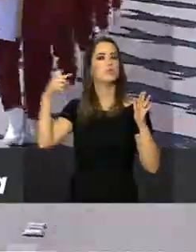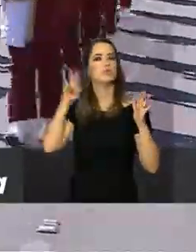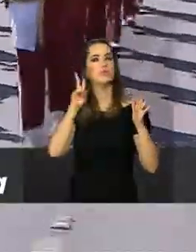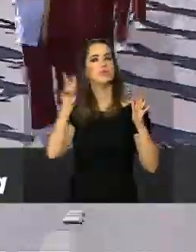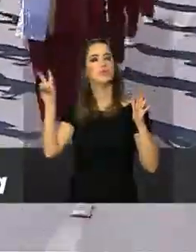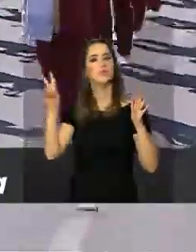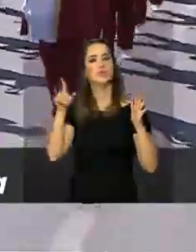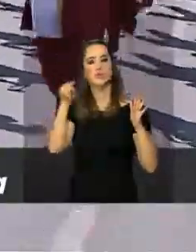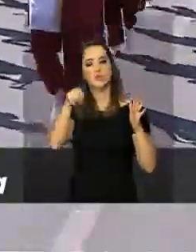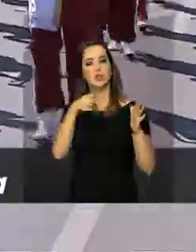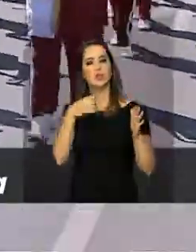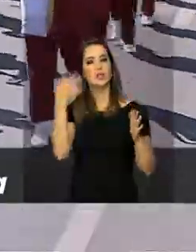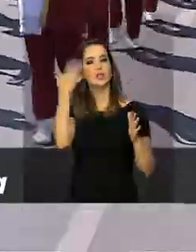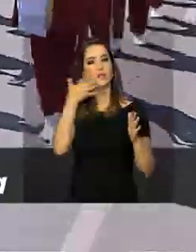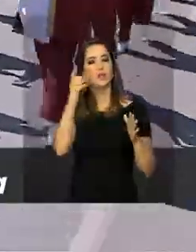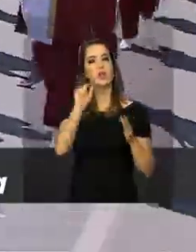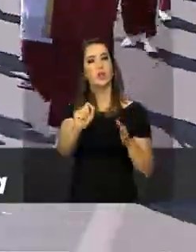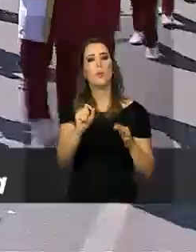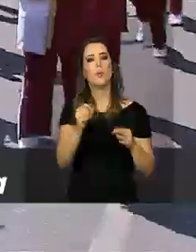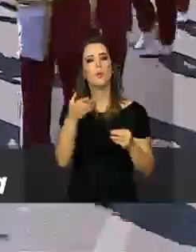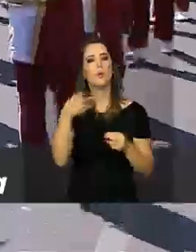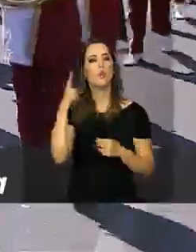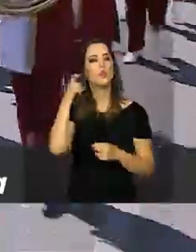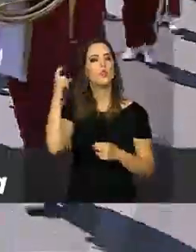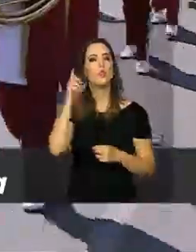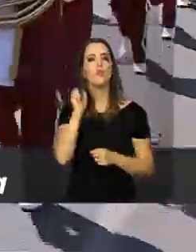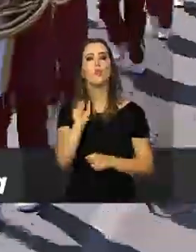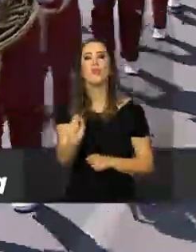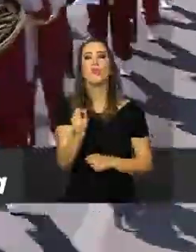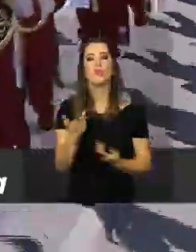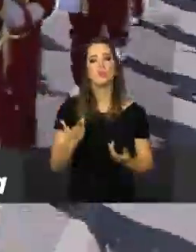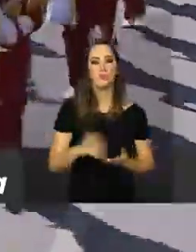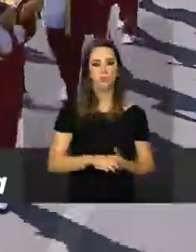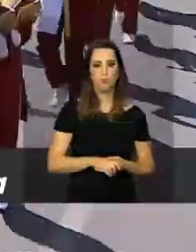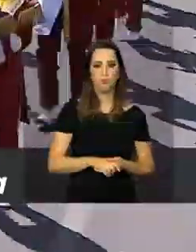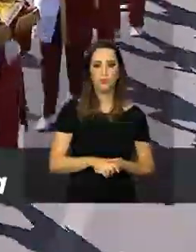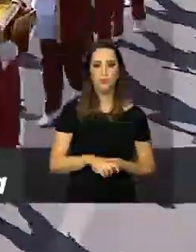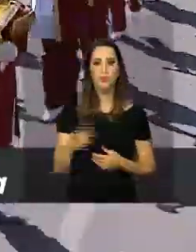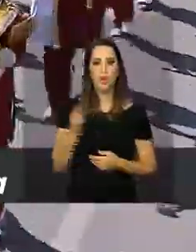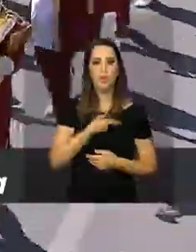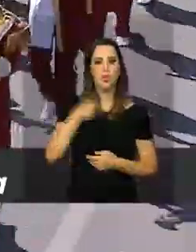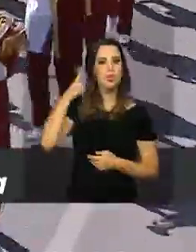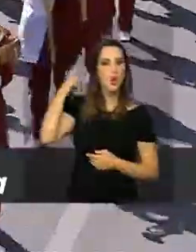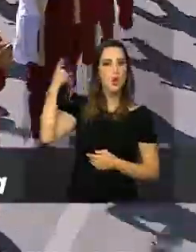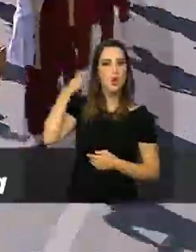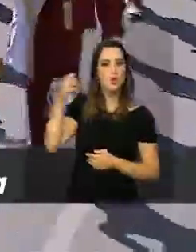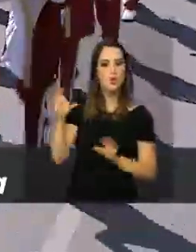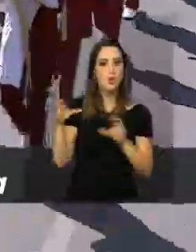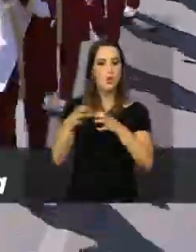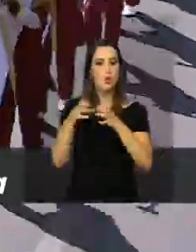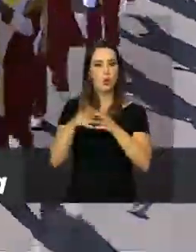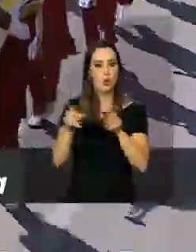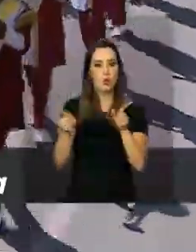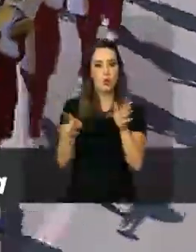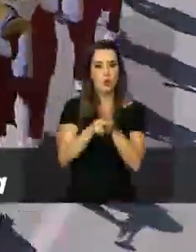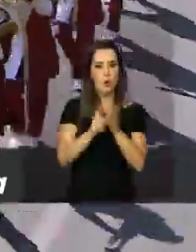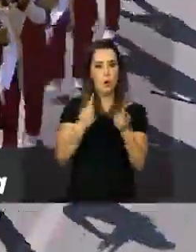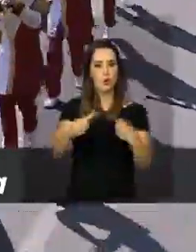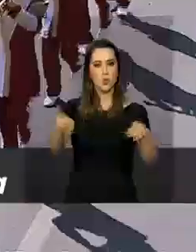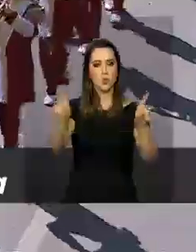comandante Anderson, explica para a gente. A gente está ouvindo aqui. Já escutando a nossa banda marcial do Corpo de Fuzileiros Navais, uma banda